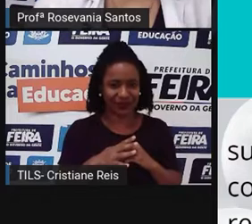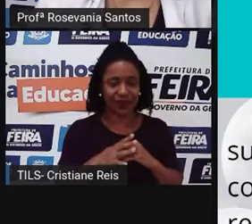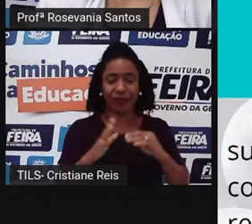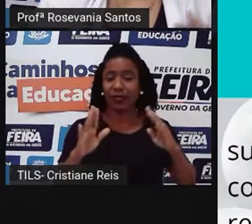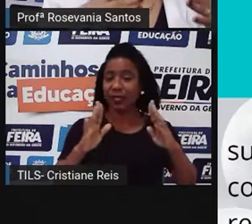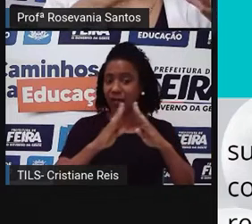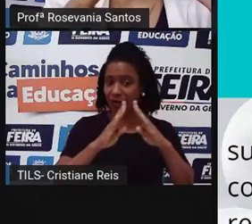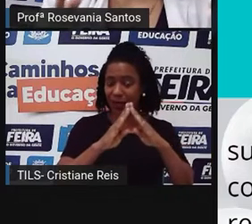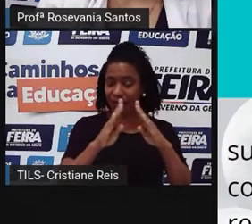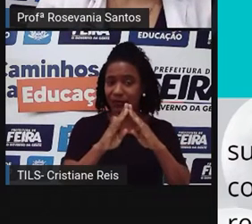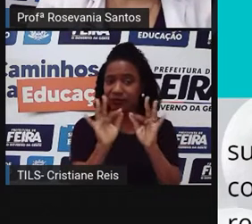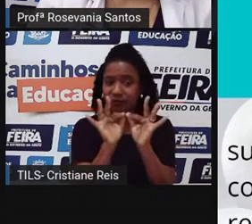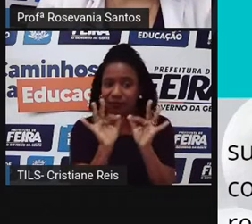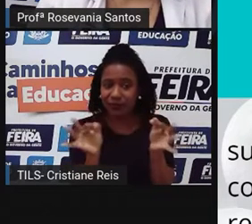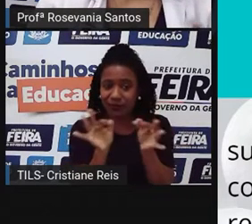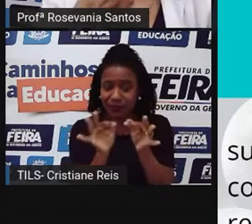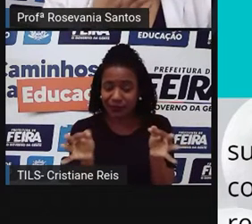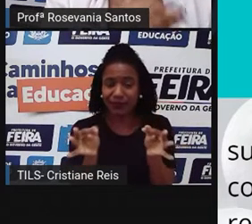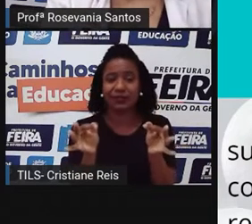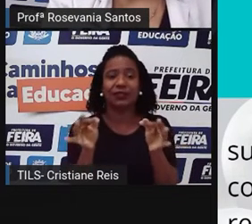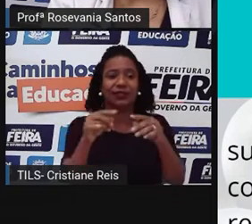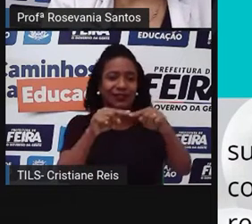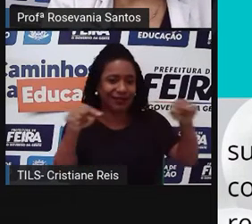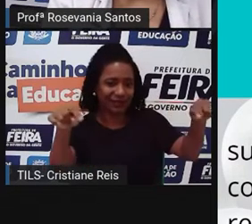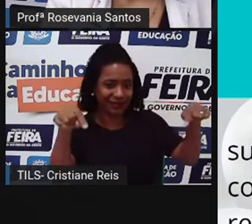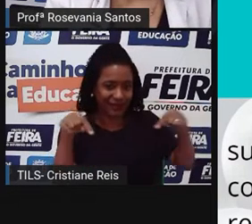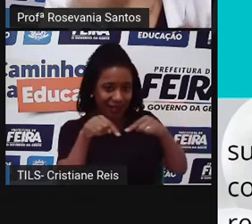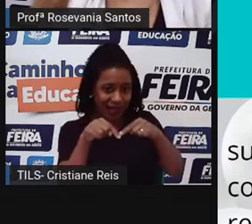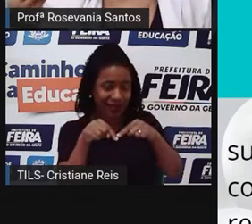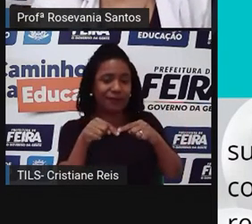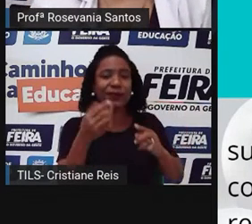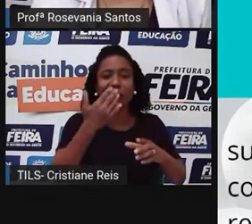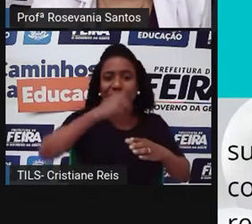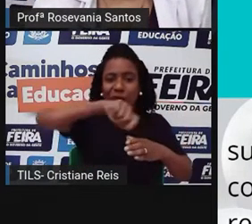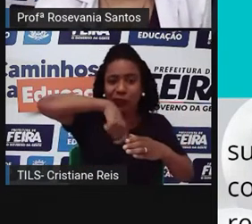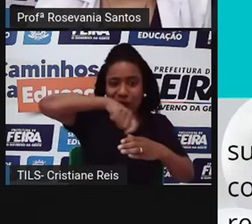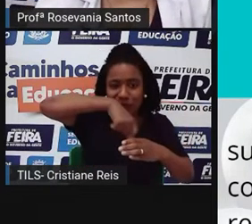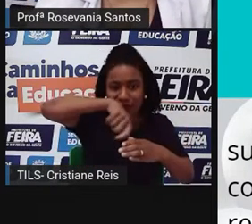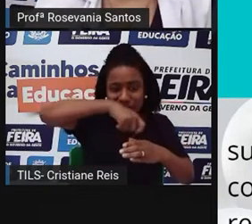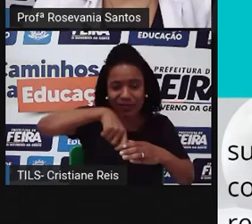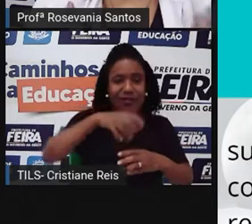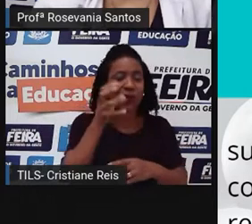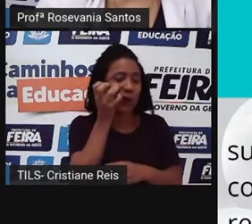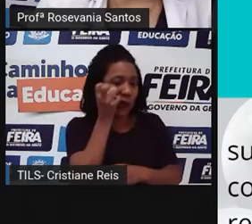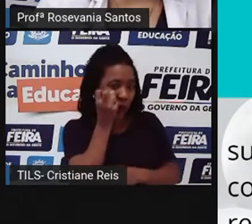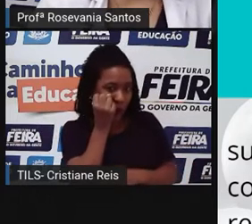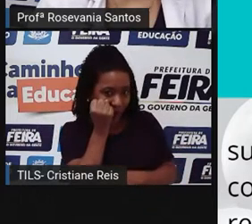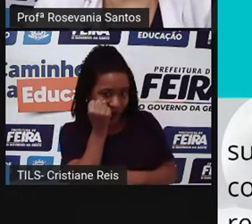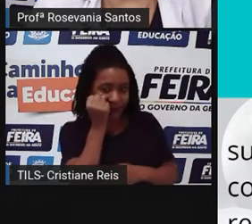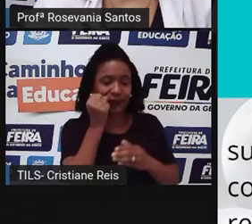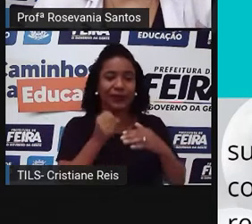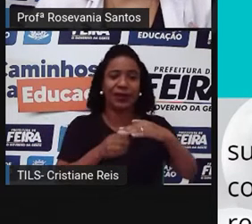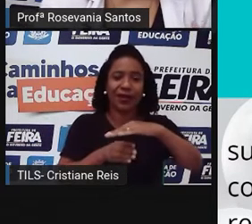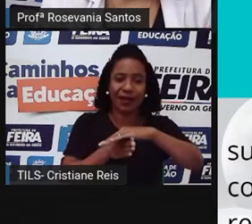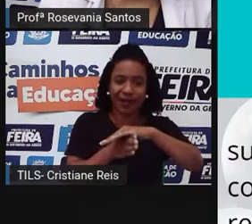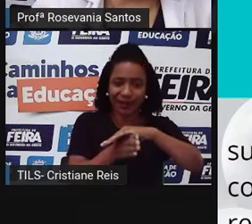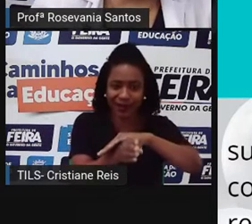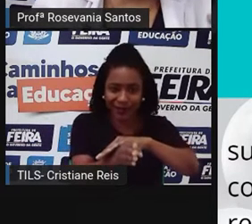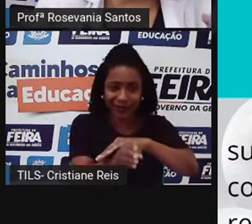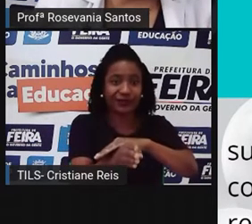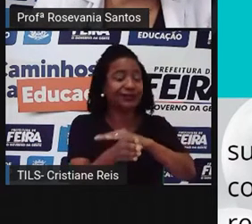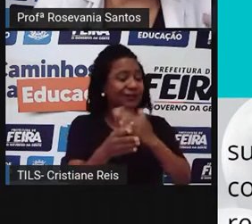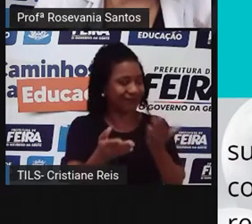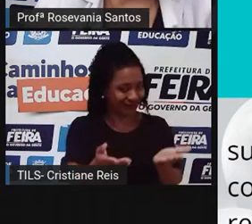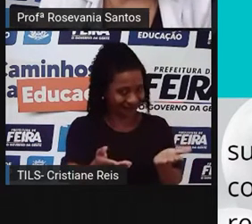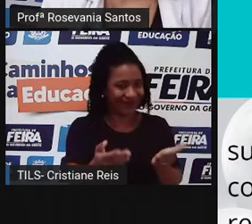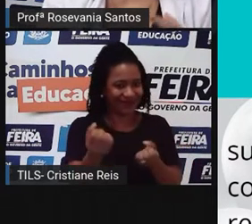casa ali, é a parte das salas, a parte da cozinha, a parte dos quartos, a garagem, né? A maioria das salas,